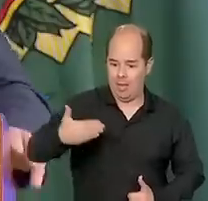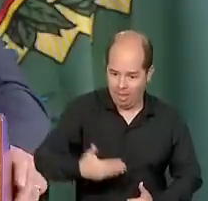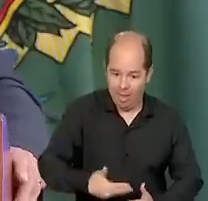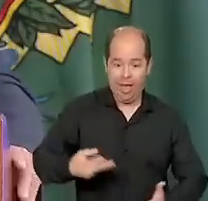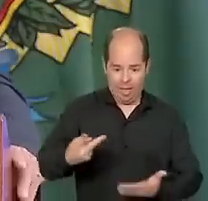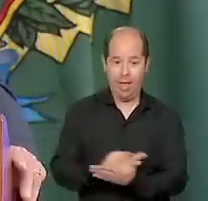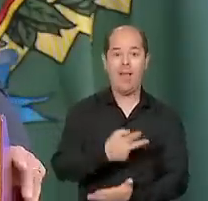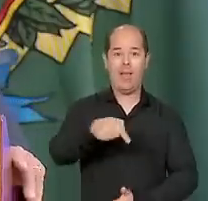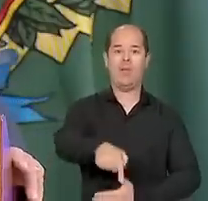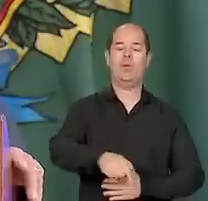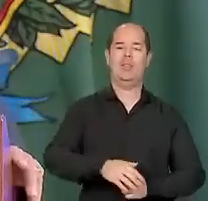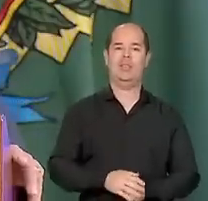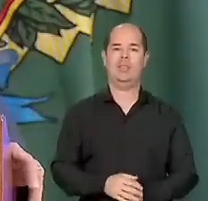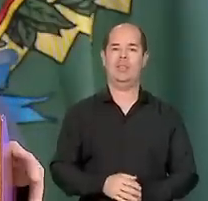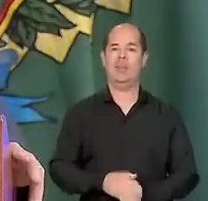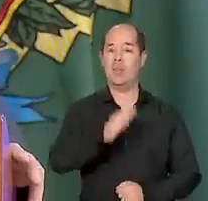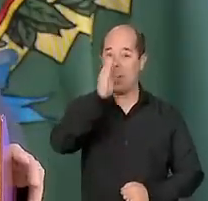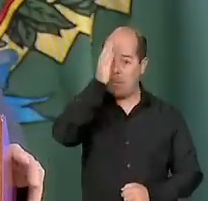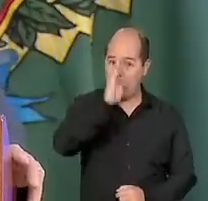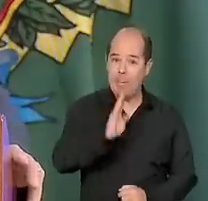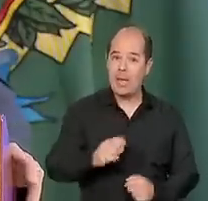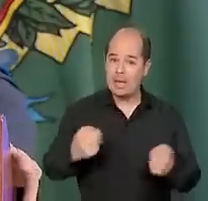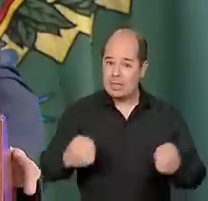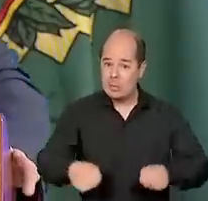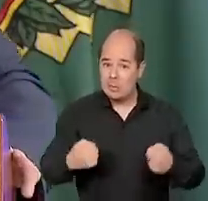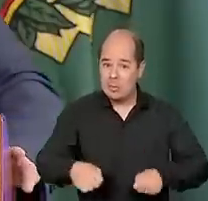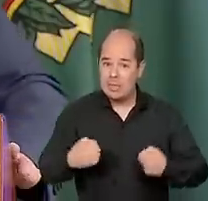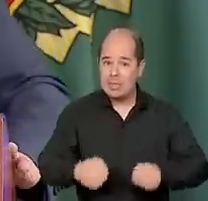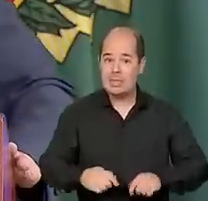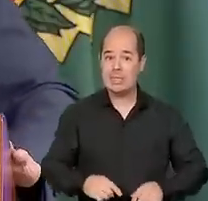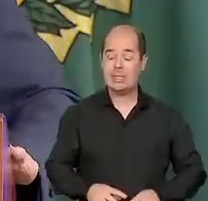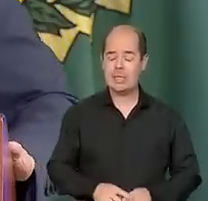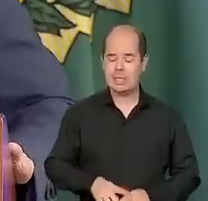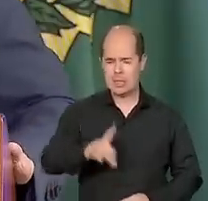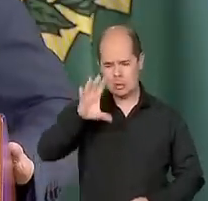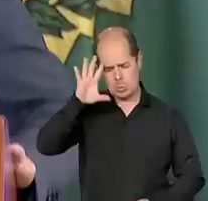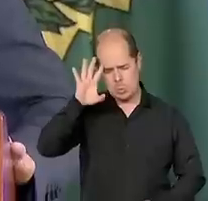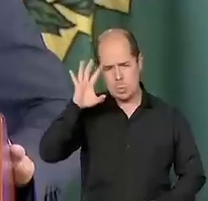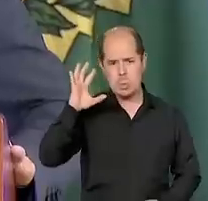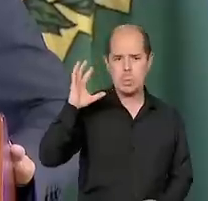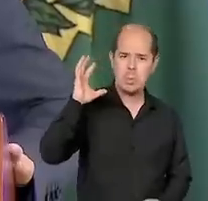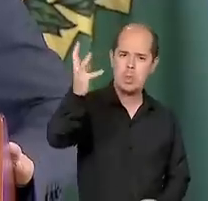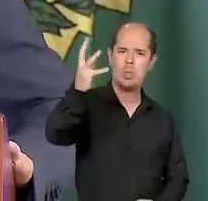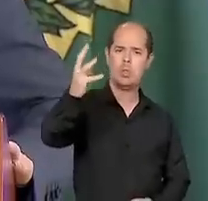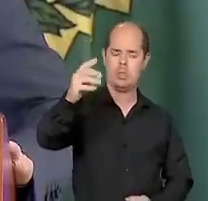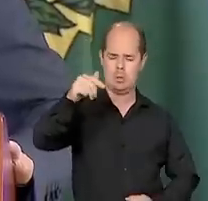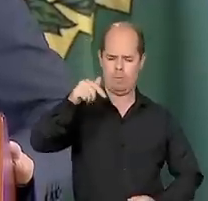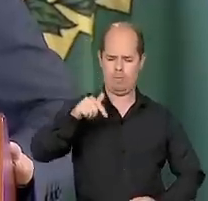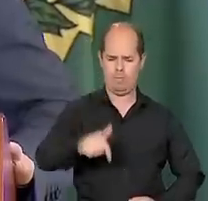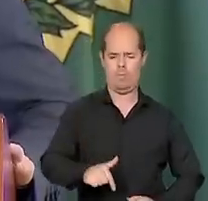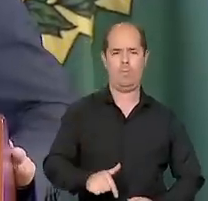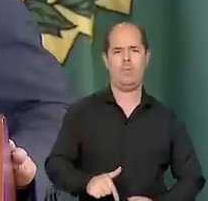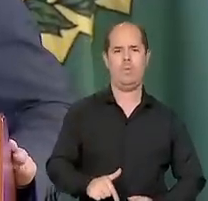Brasil precisa tomar uma decisão de querer se transformar num grande país.